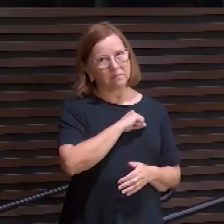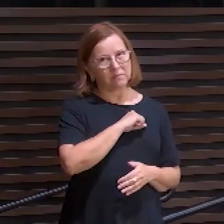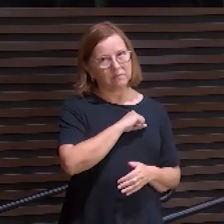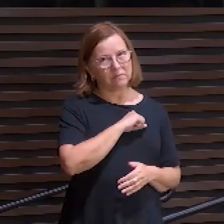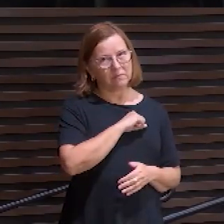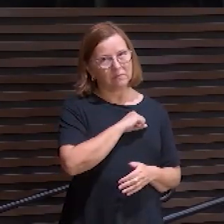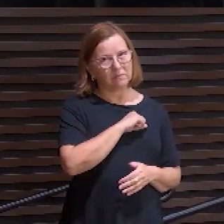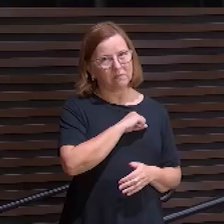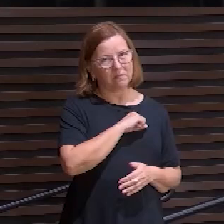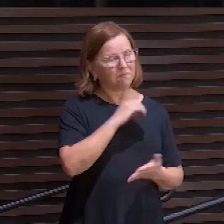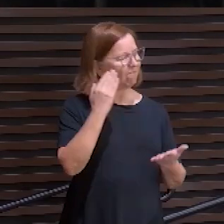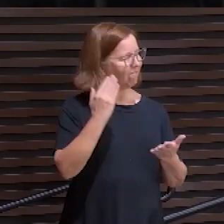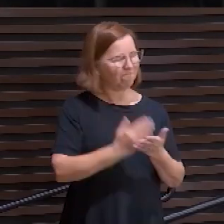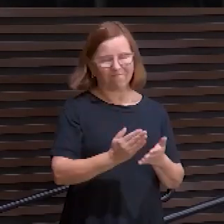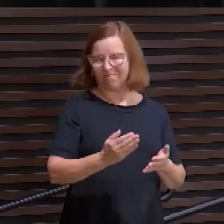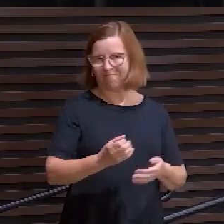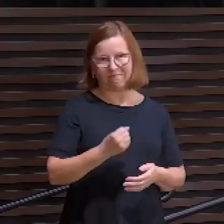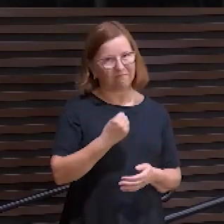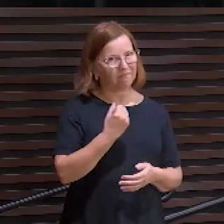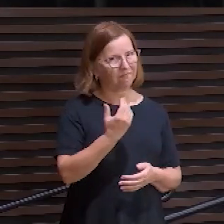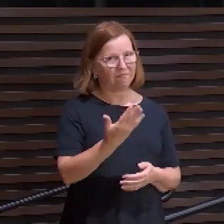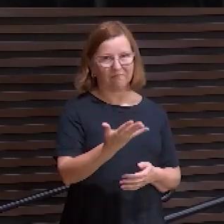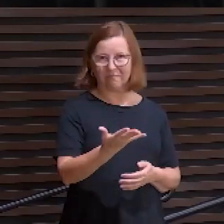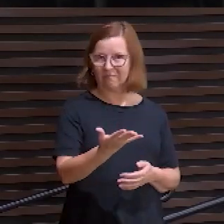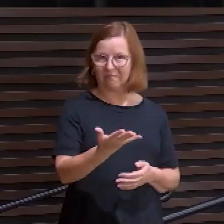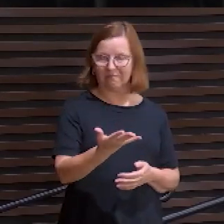não termina bem.